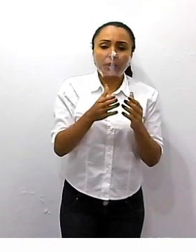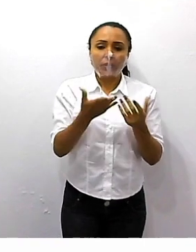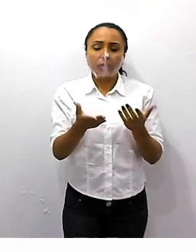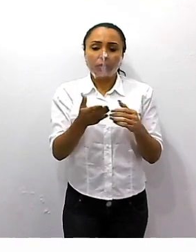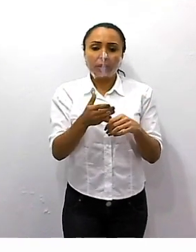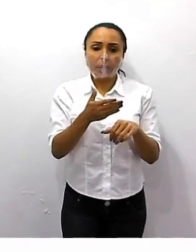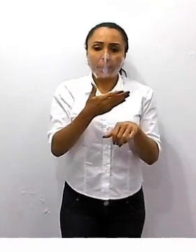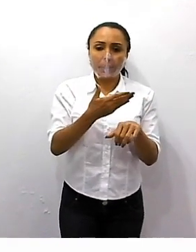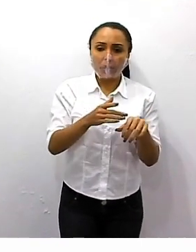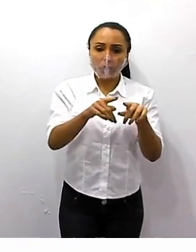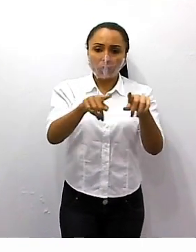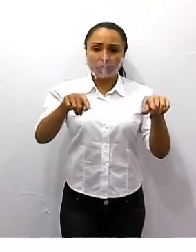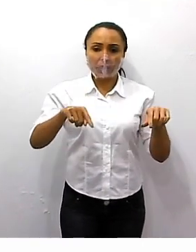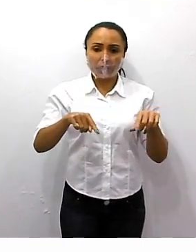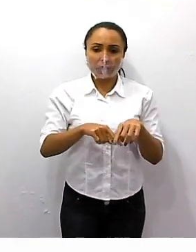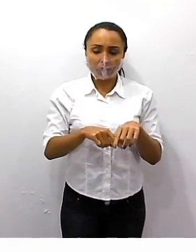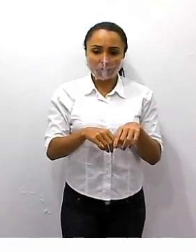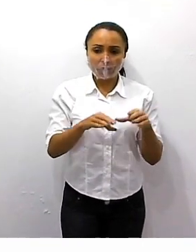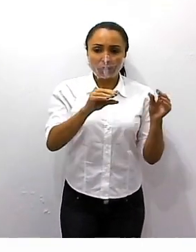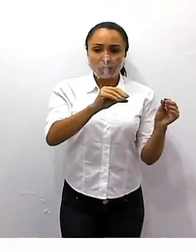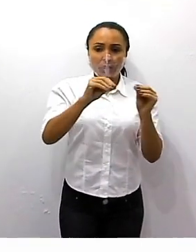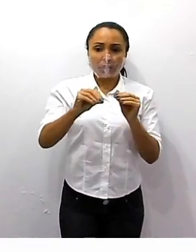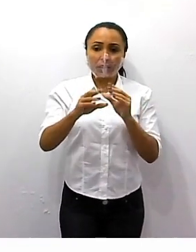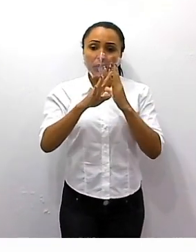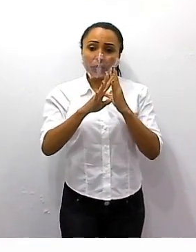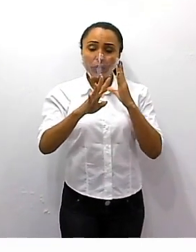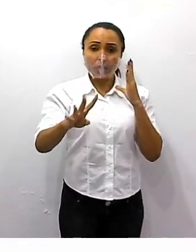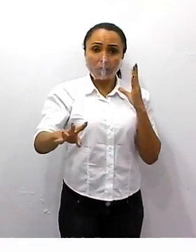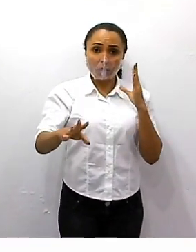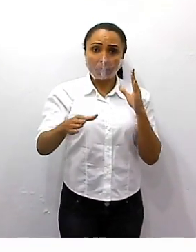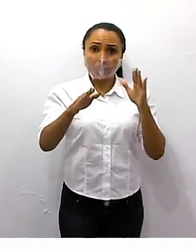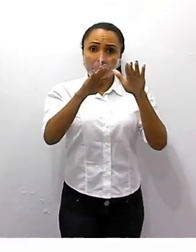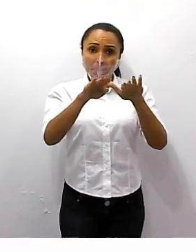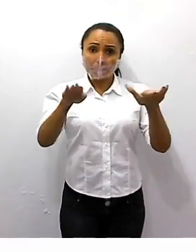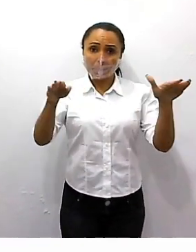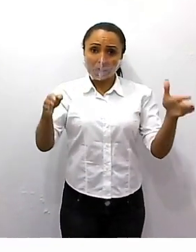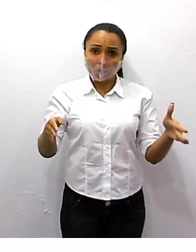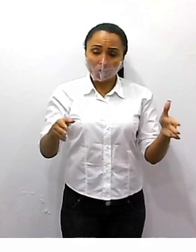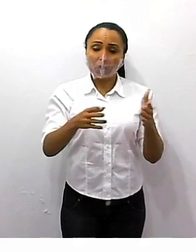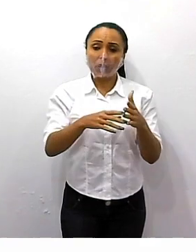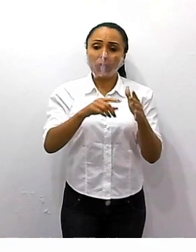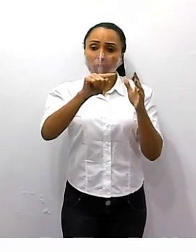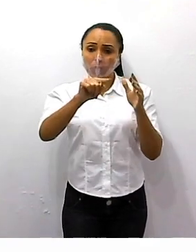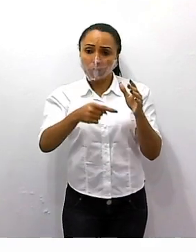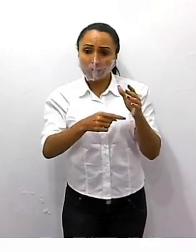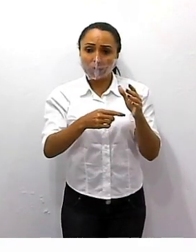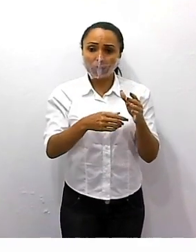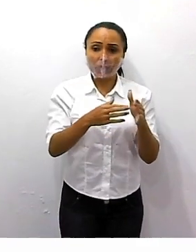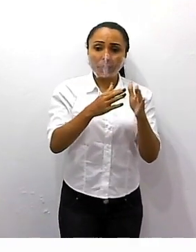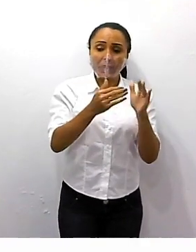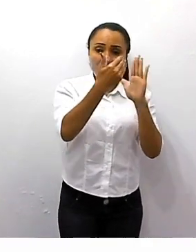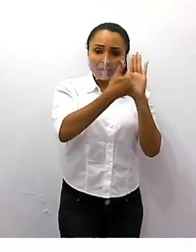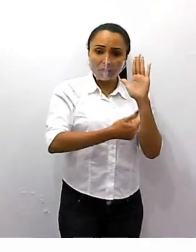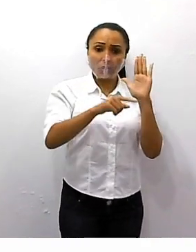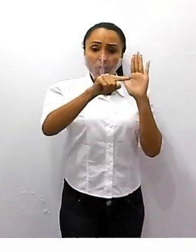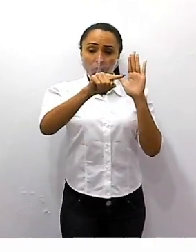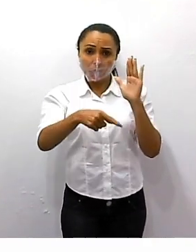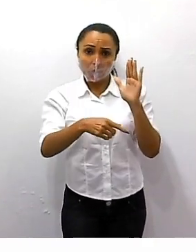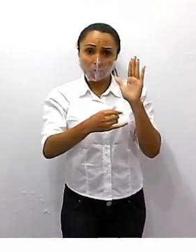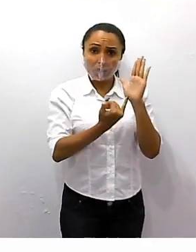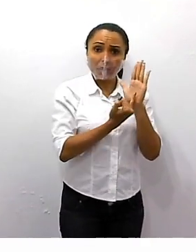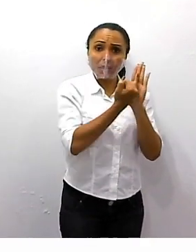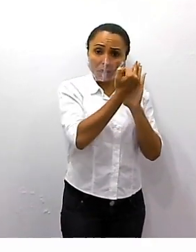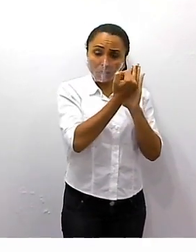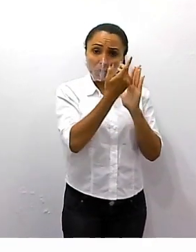escritório, vírgula, repartição, vírgula, fila, vírgula, balcão, vírgula, pedido de certidão, vírgula,